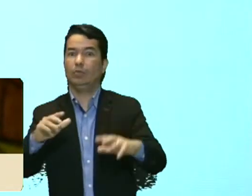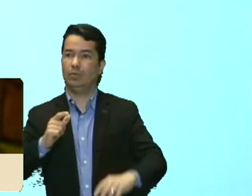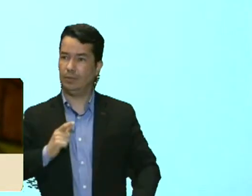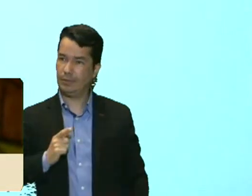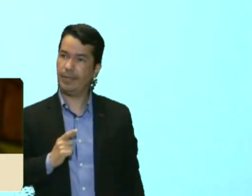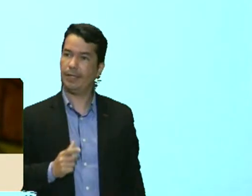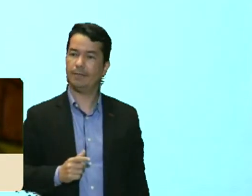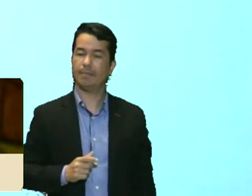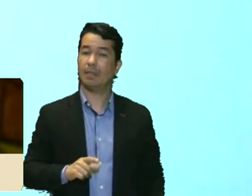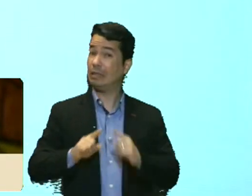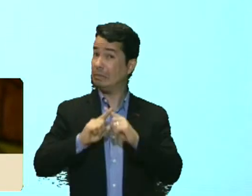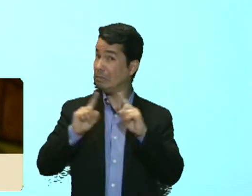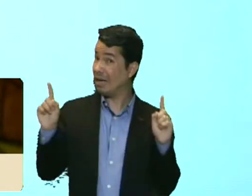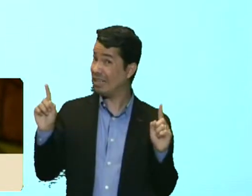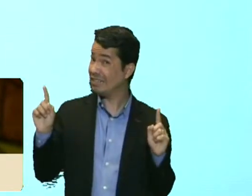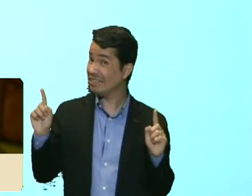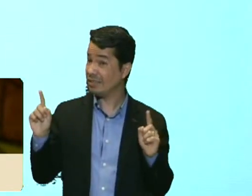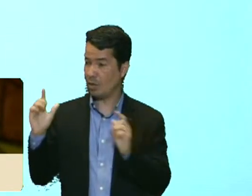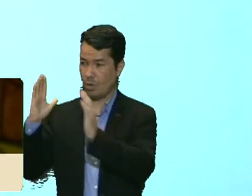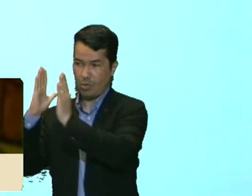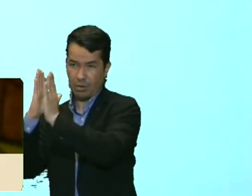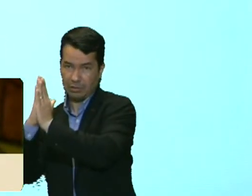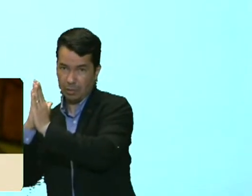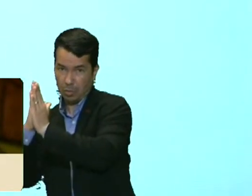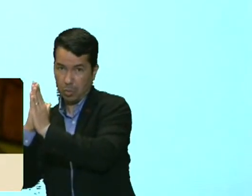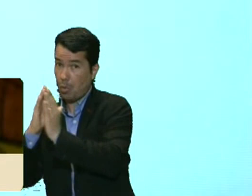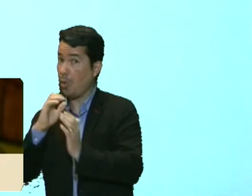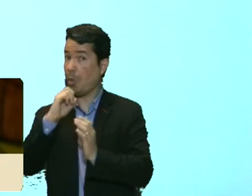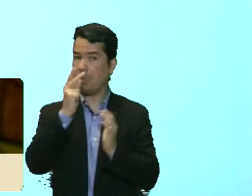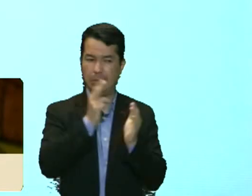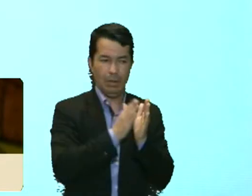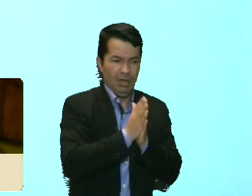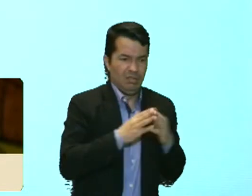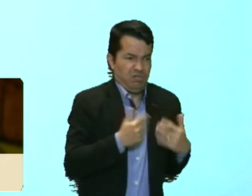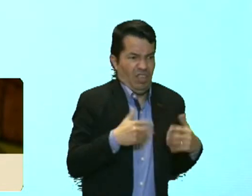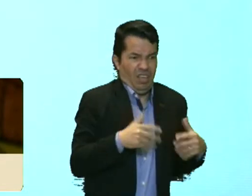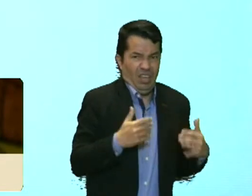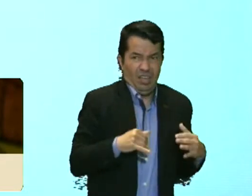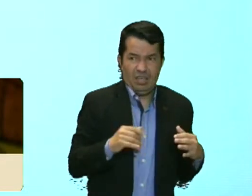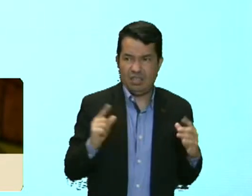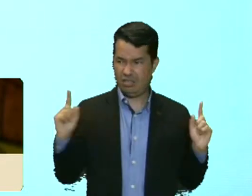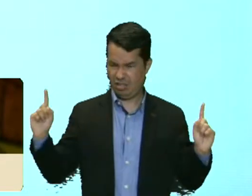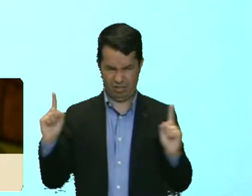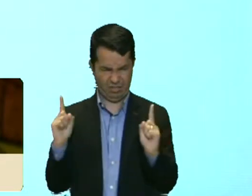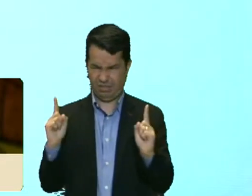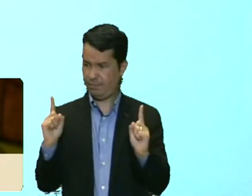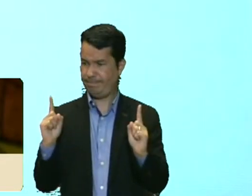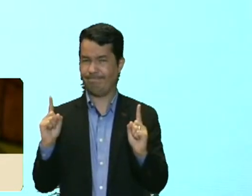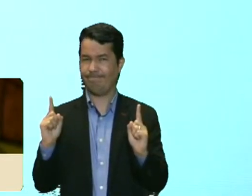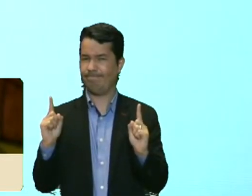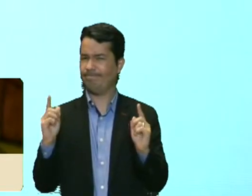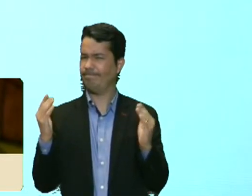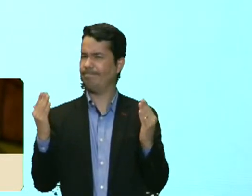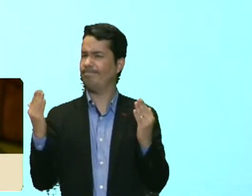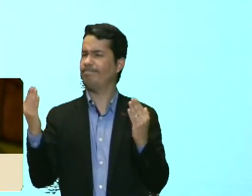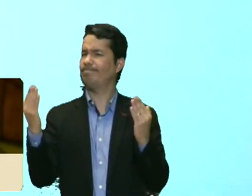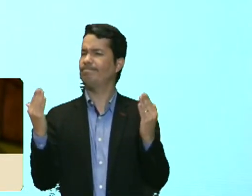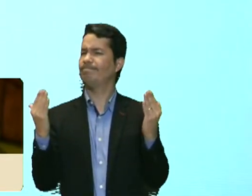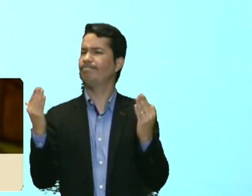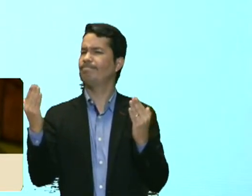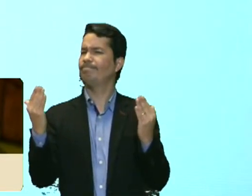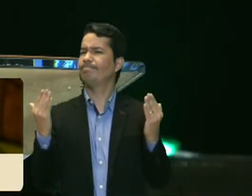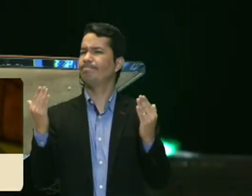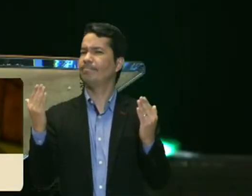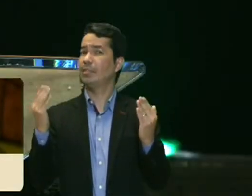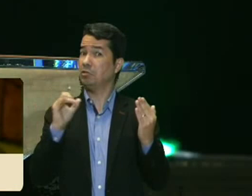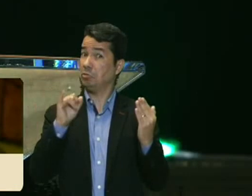Andar ansioso, em vez de ter uma vida de oração, pode indicar falta